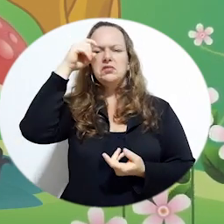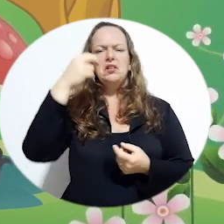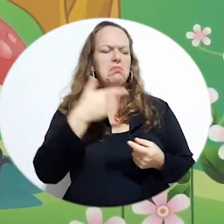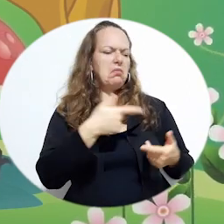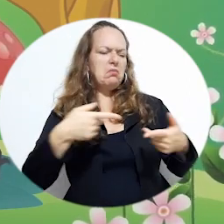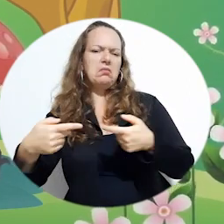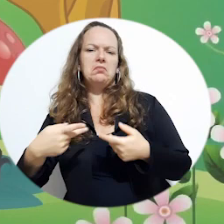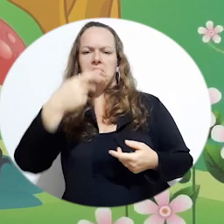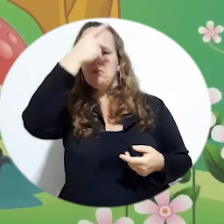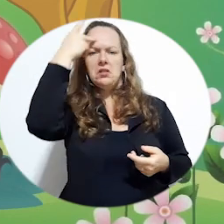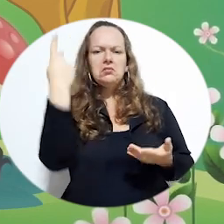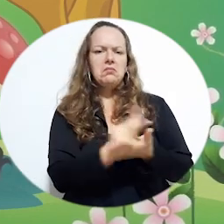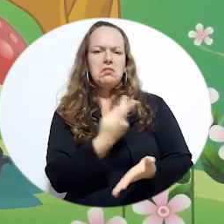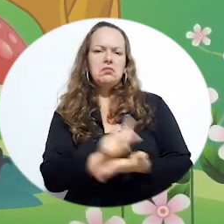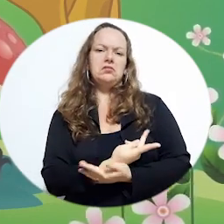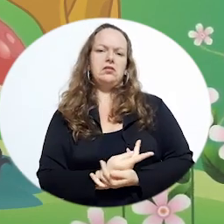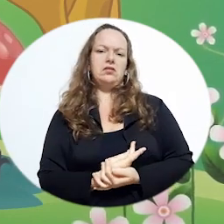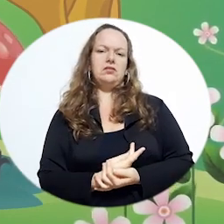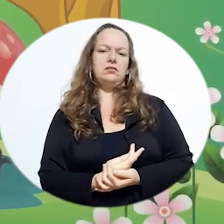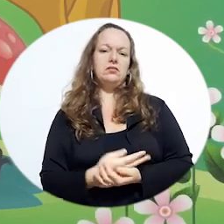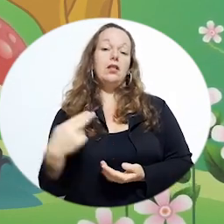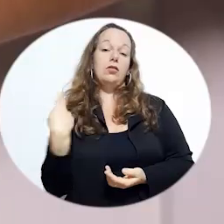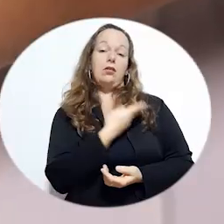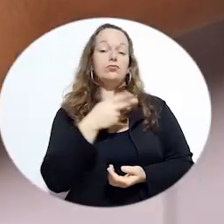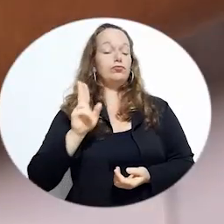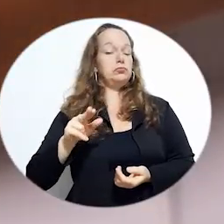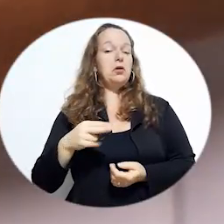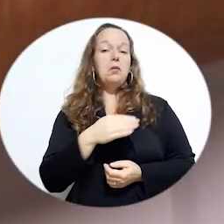violento. O sétimo mandamento diz: